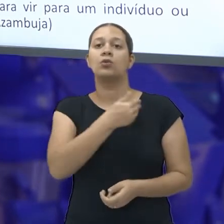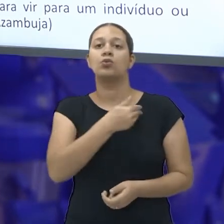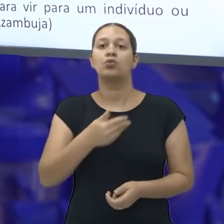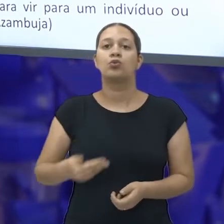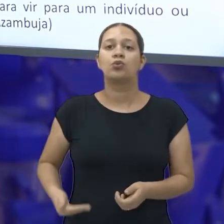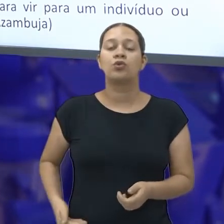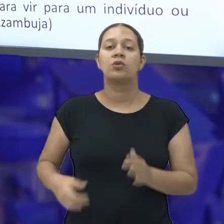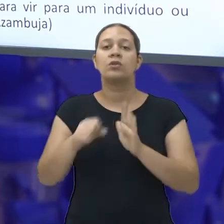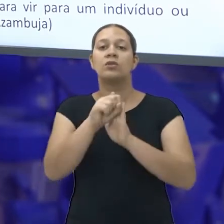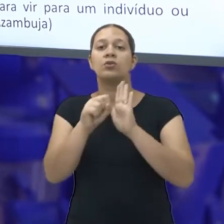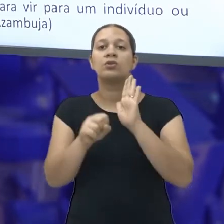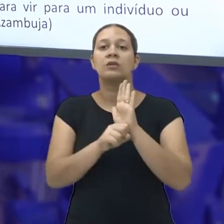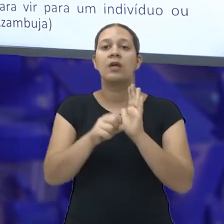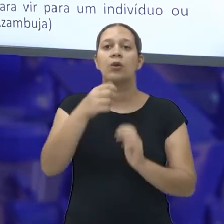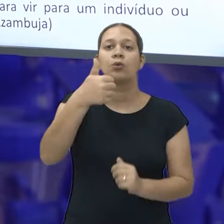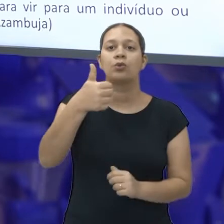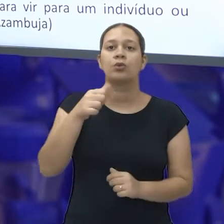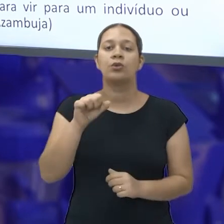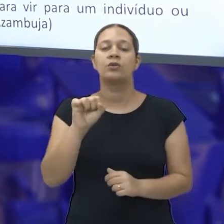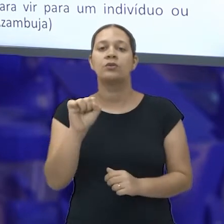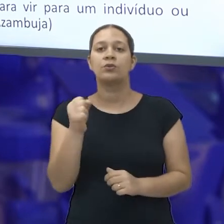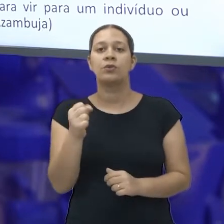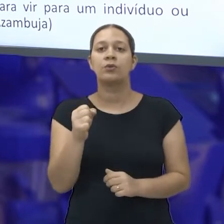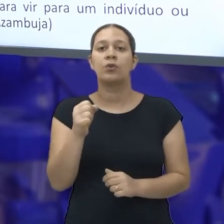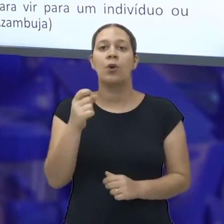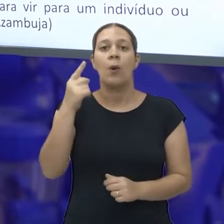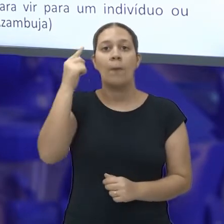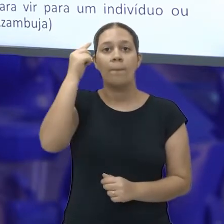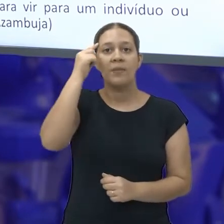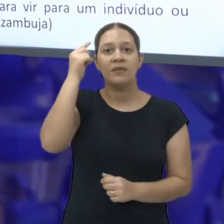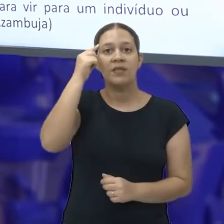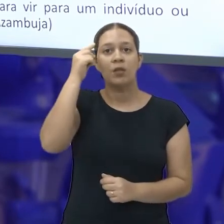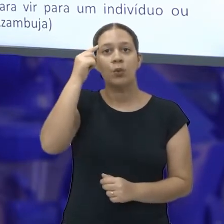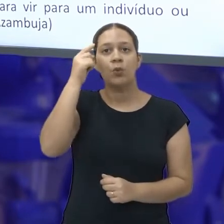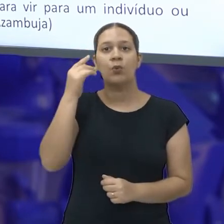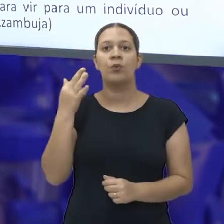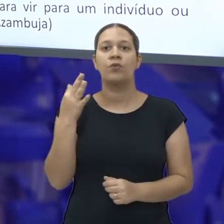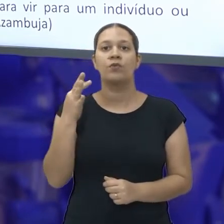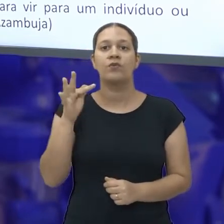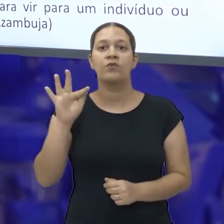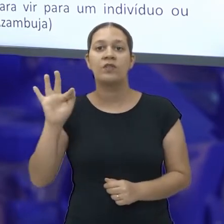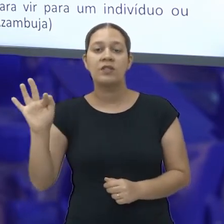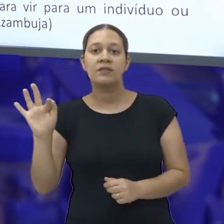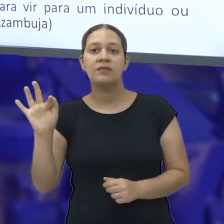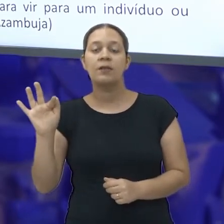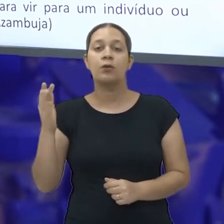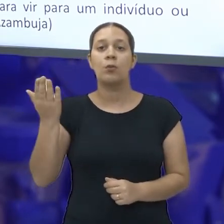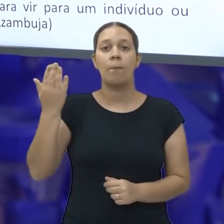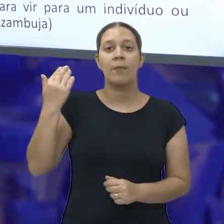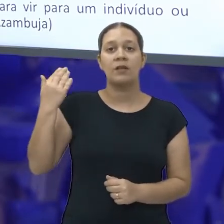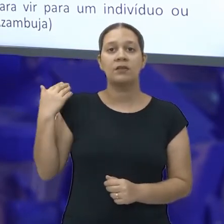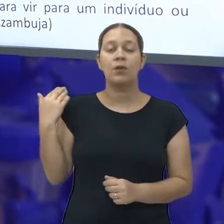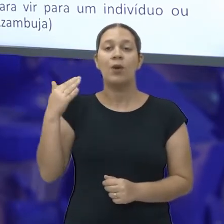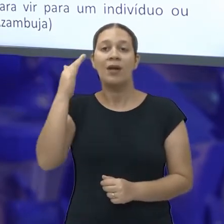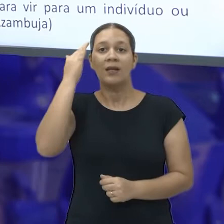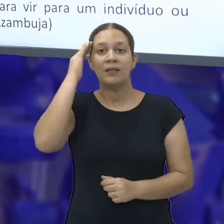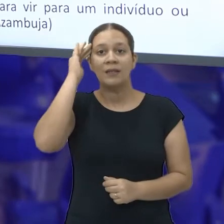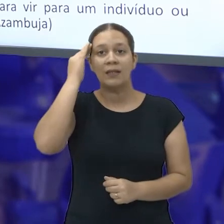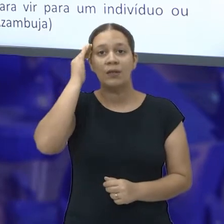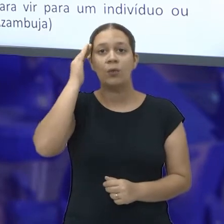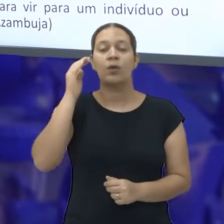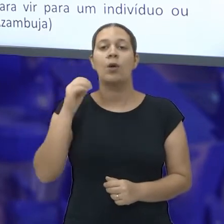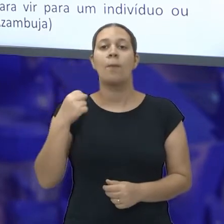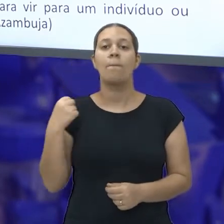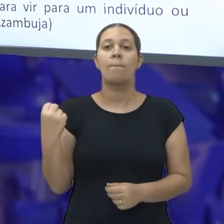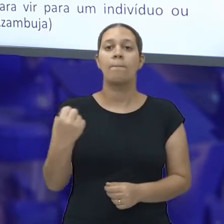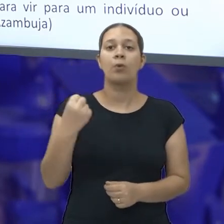no século XVIII, o pensador francês Barão de Montesquieu entendeu que